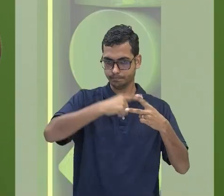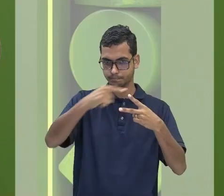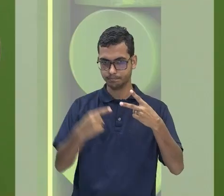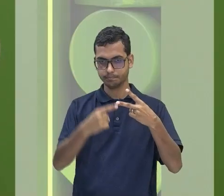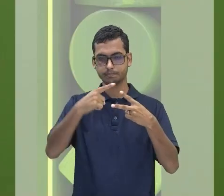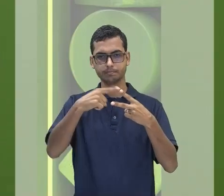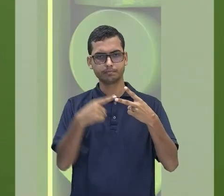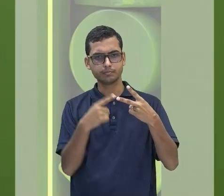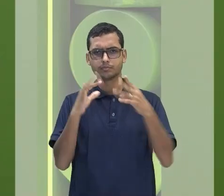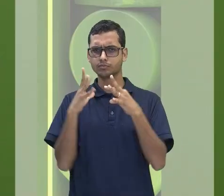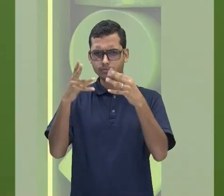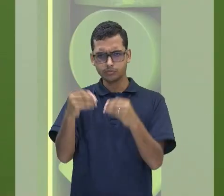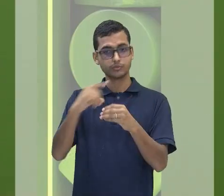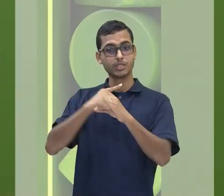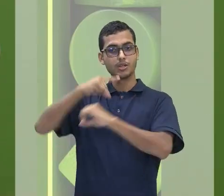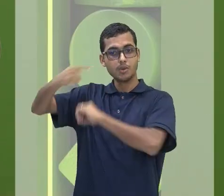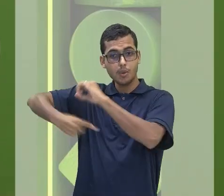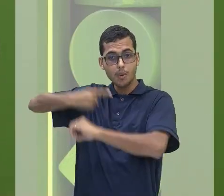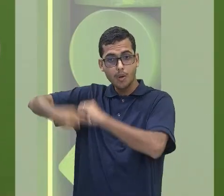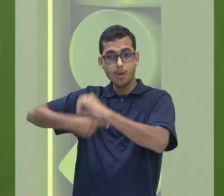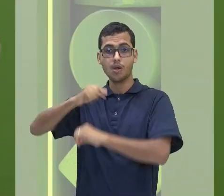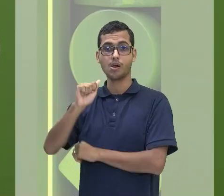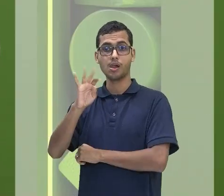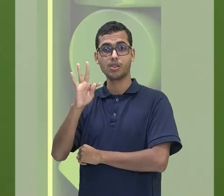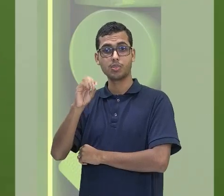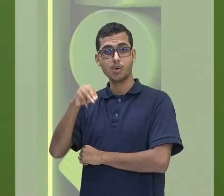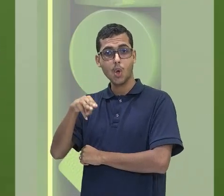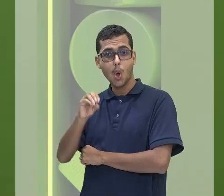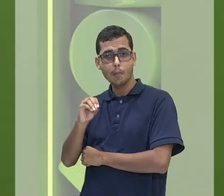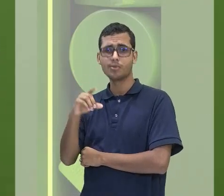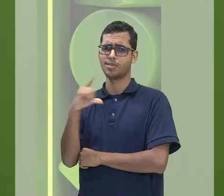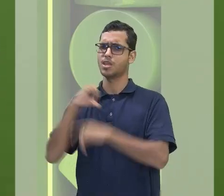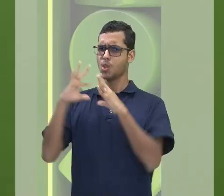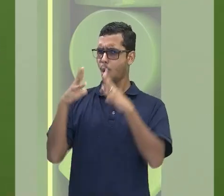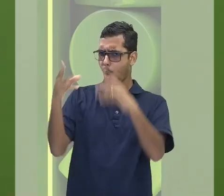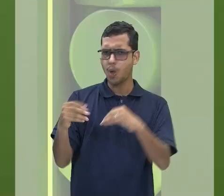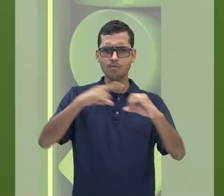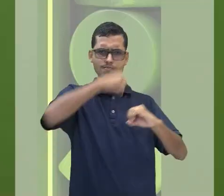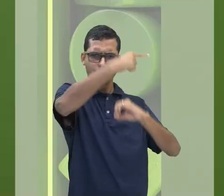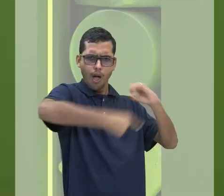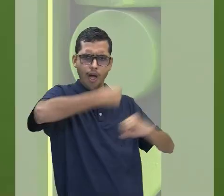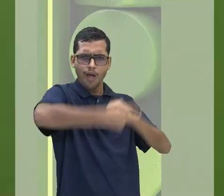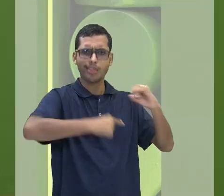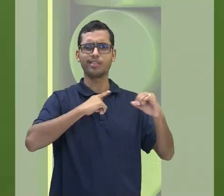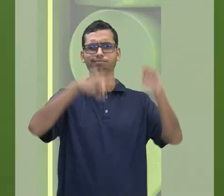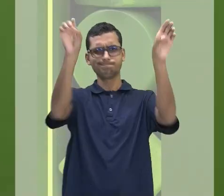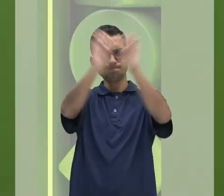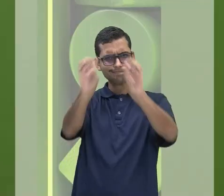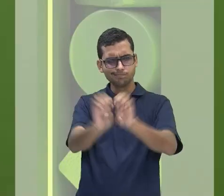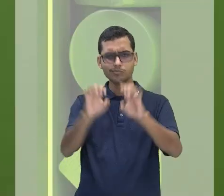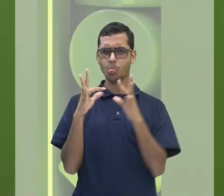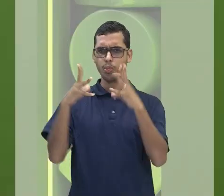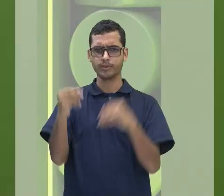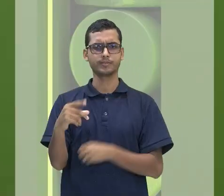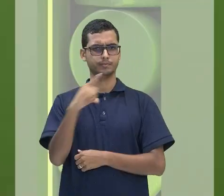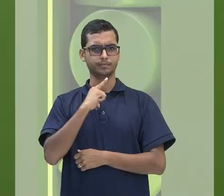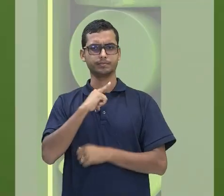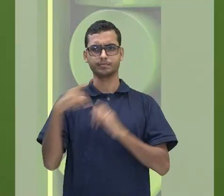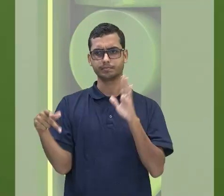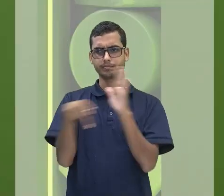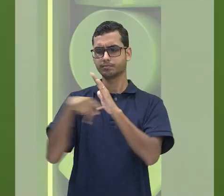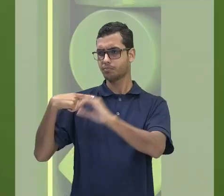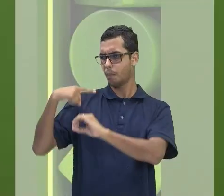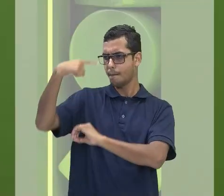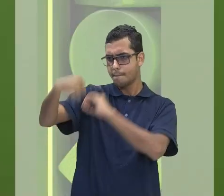de átomos, é formado de átomos. E essa unidade estrutural aí que forma tudo que existe, que é o átomo,